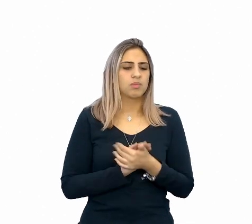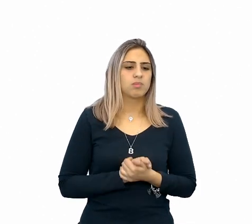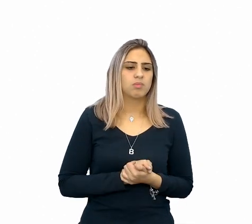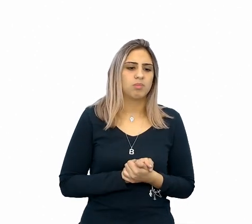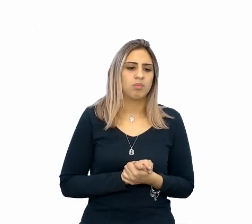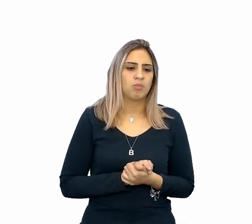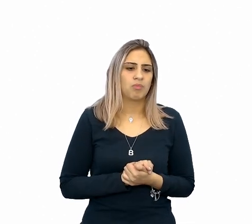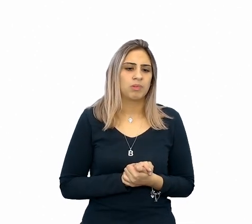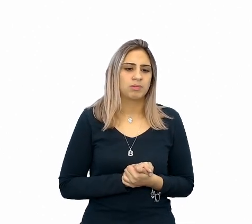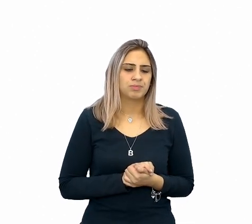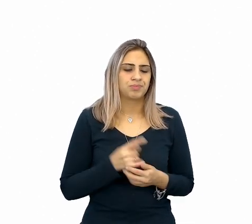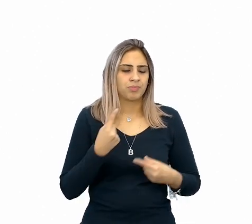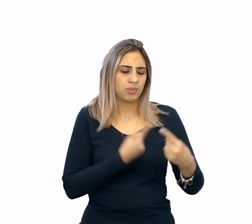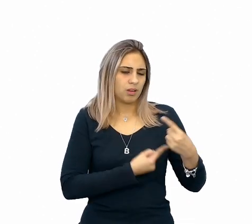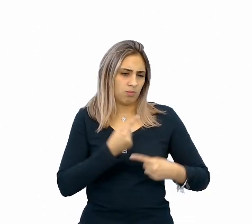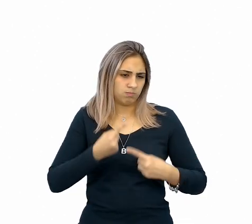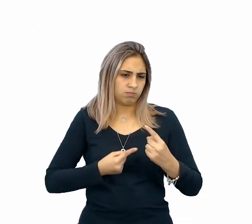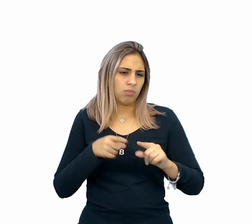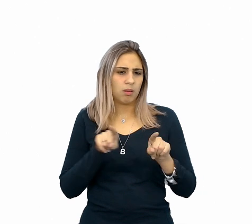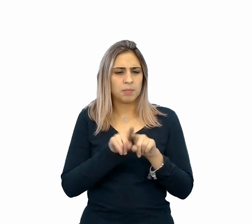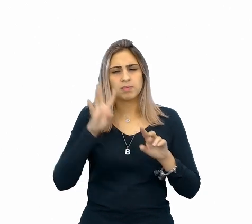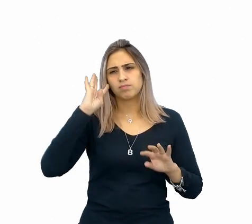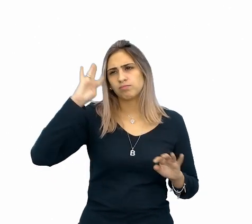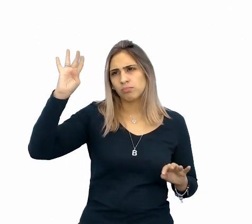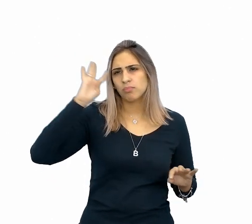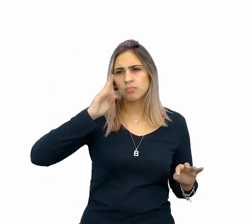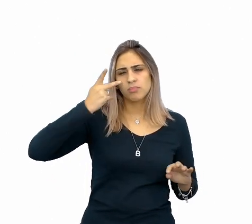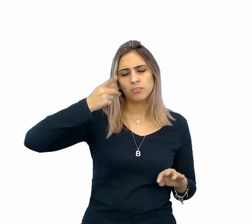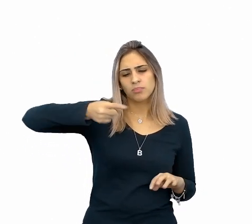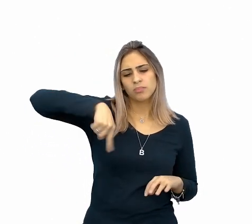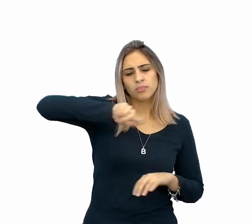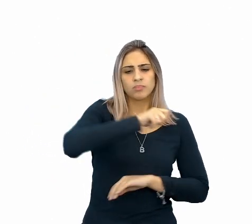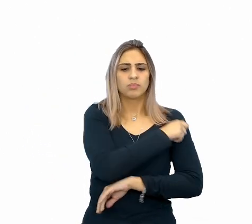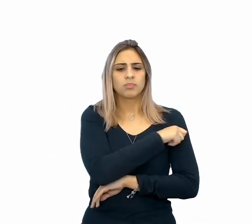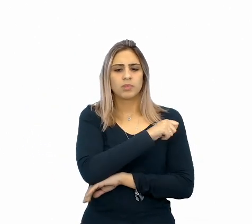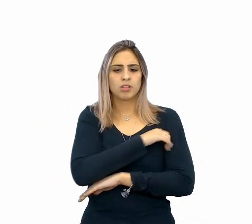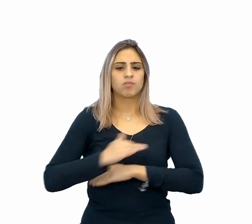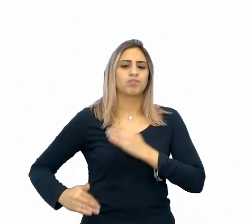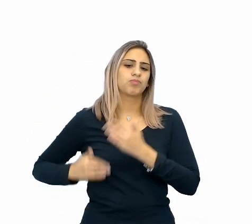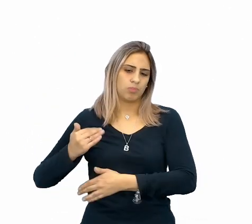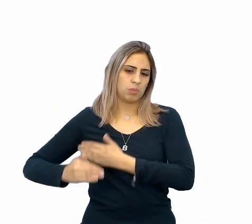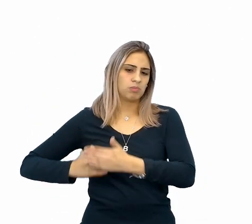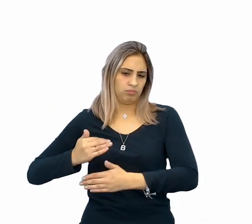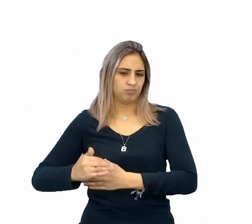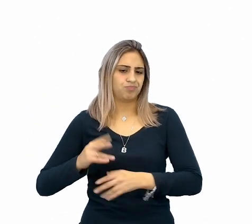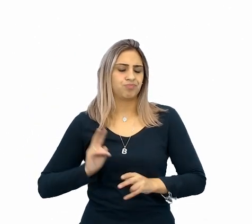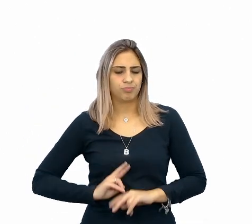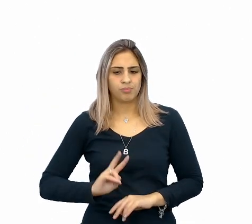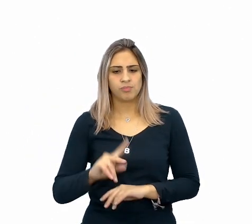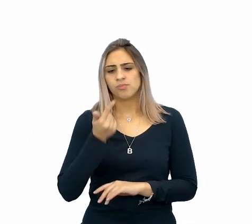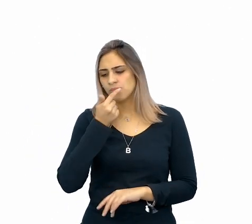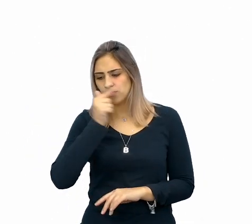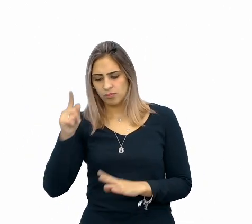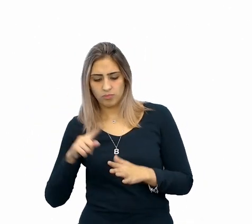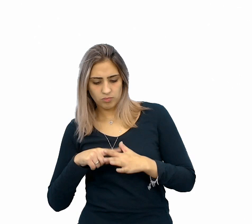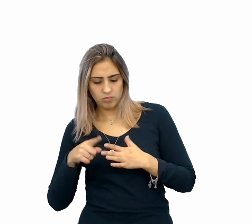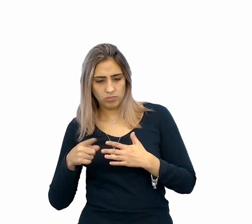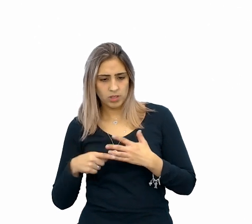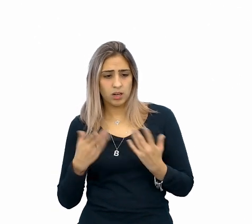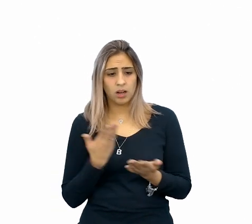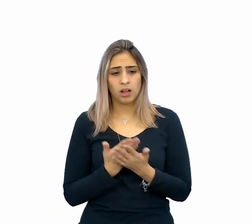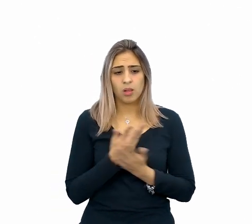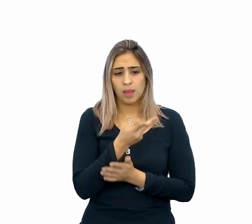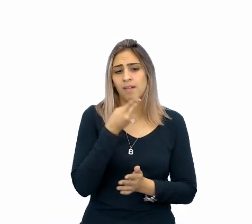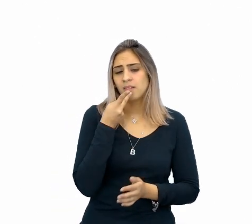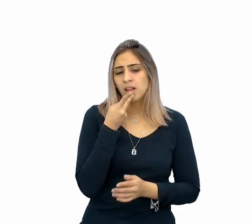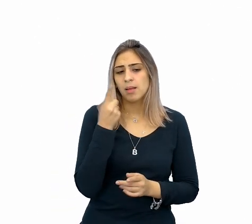problematizações, discutindo e possibilitando reflexões para os estudantes avançarem. Bem, e um outro ponto é que a aula ela